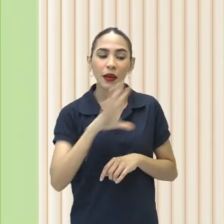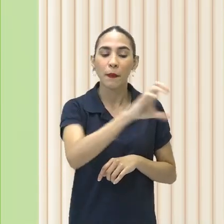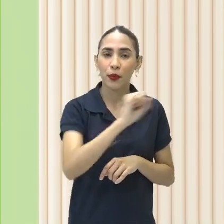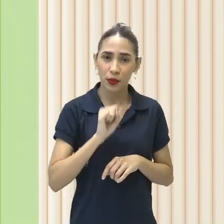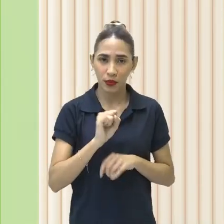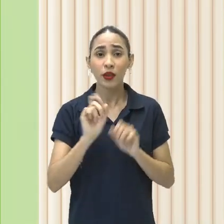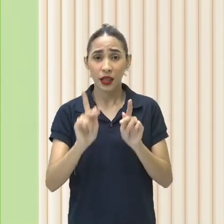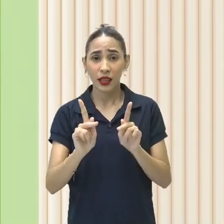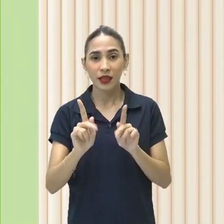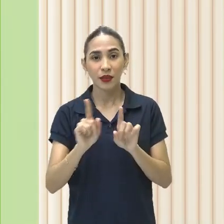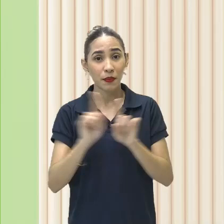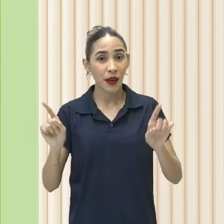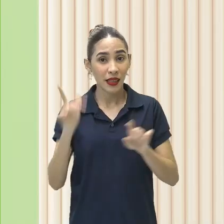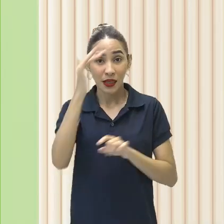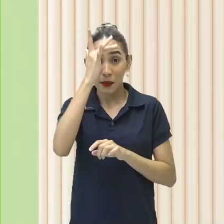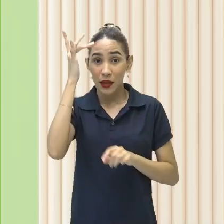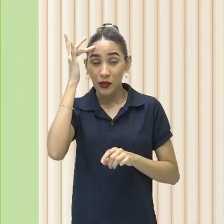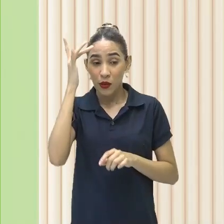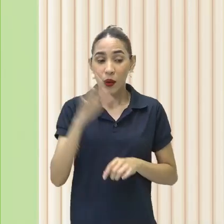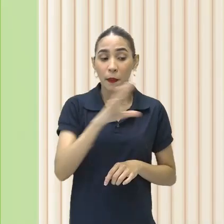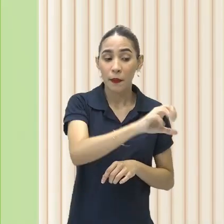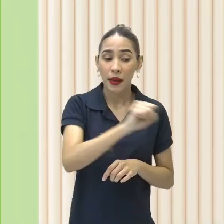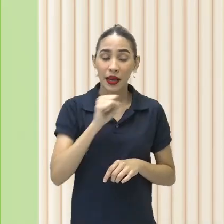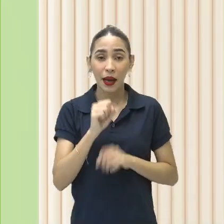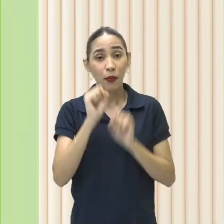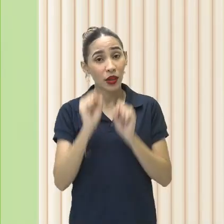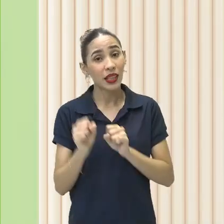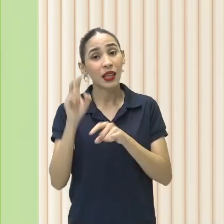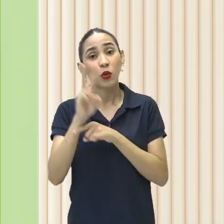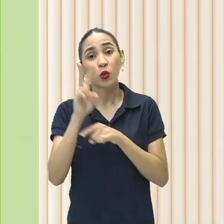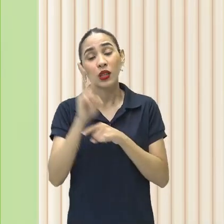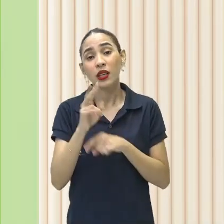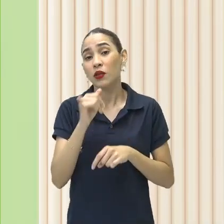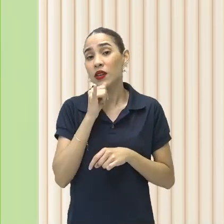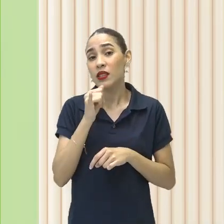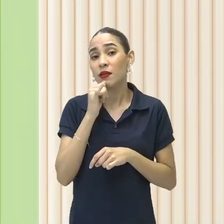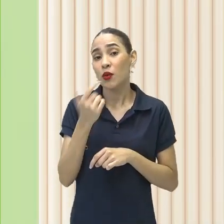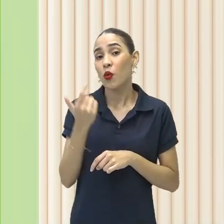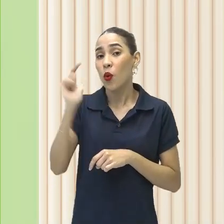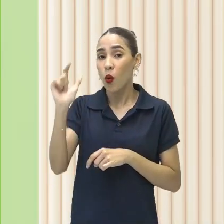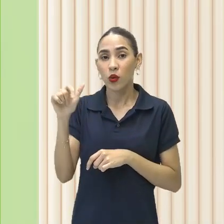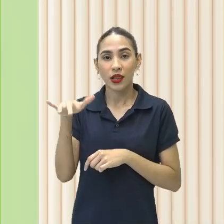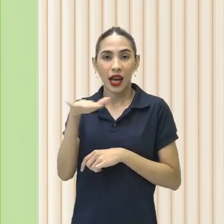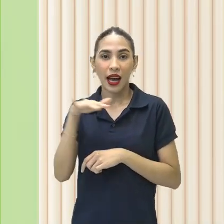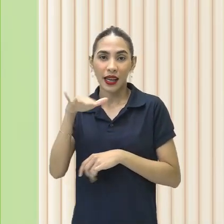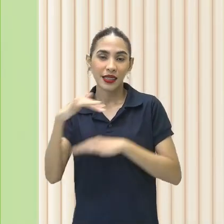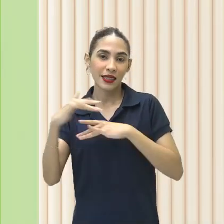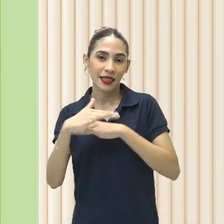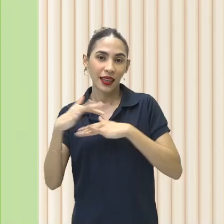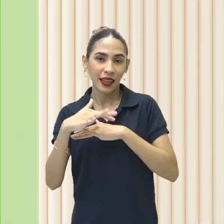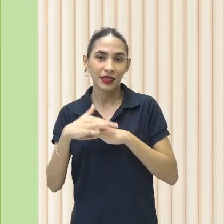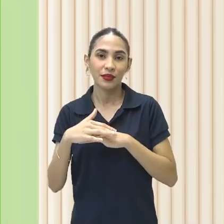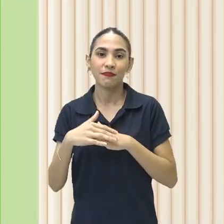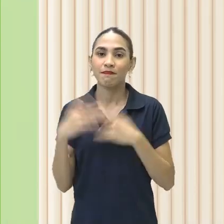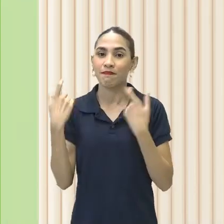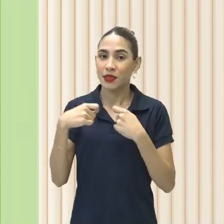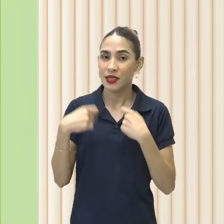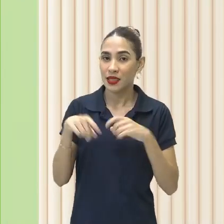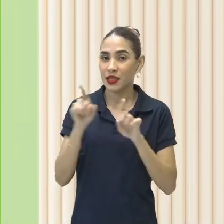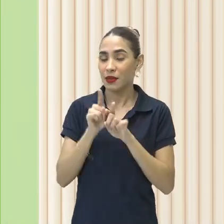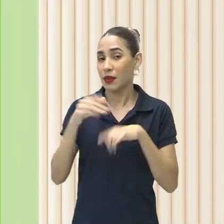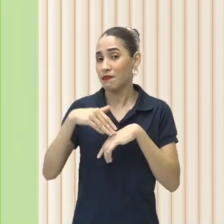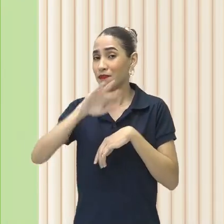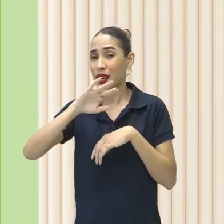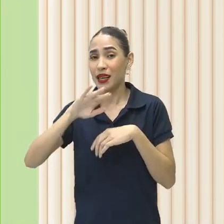pegar. Mas alguém que ia pegar poderia estar cuidando de outra parte da cidade que está realmente